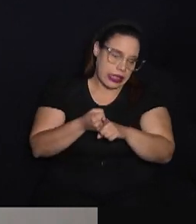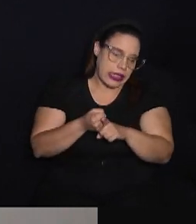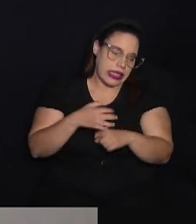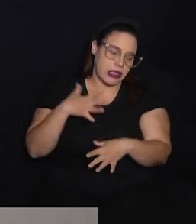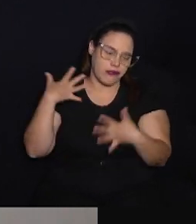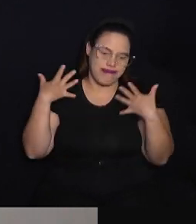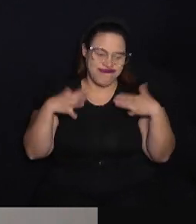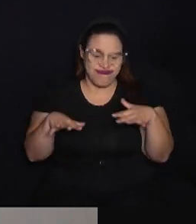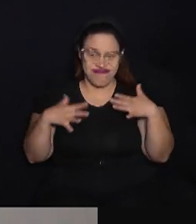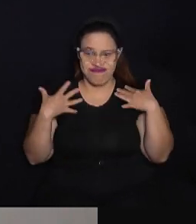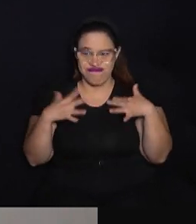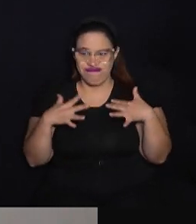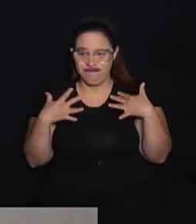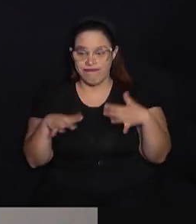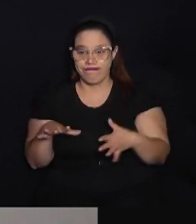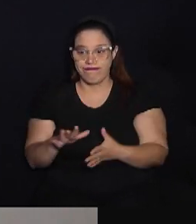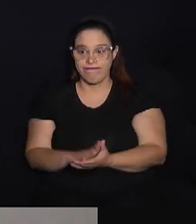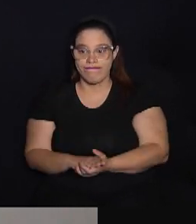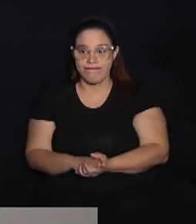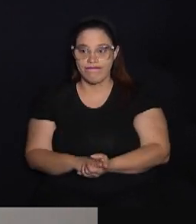Eu acho que é algo que